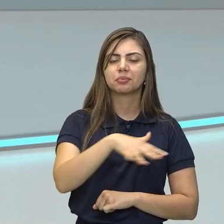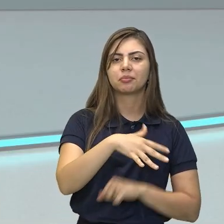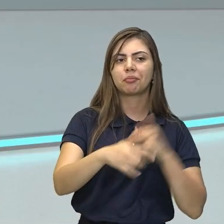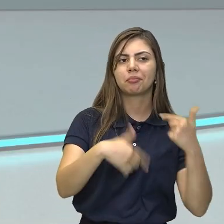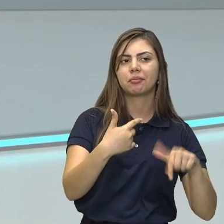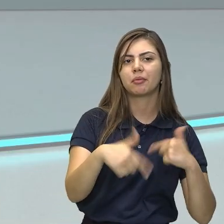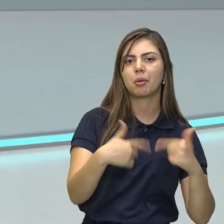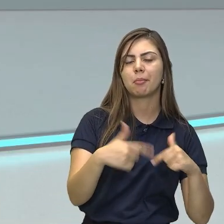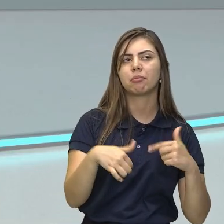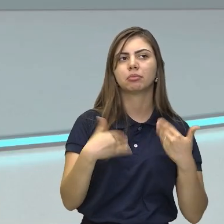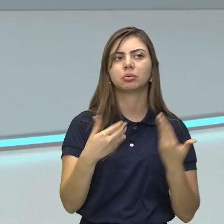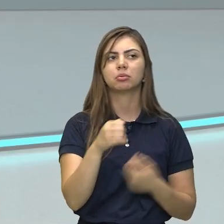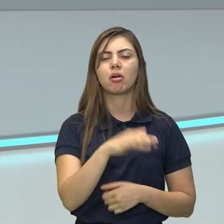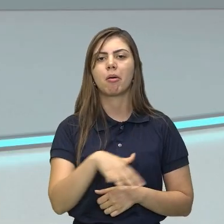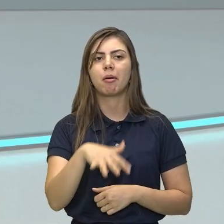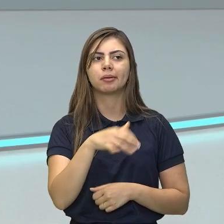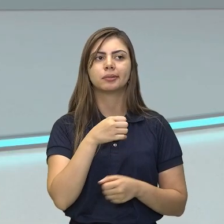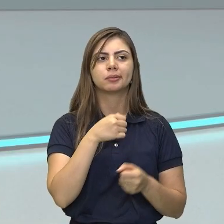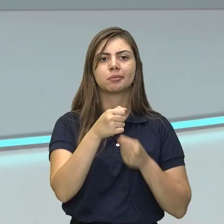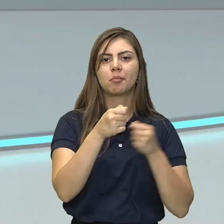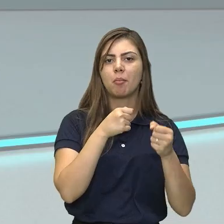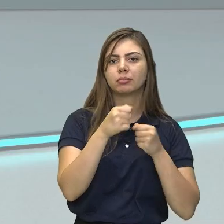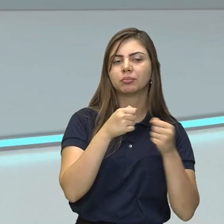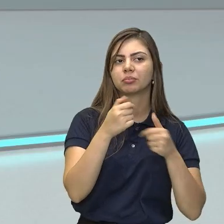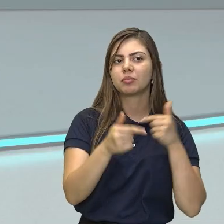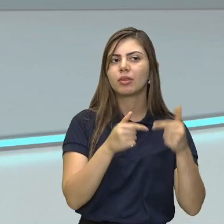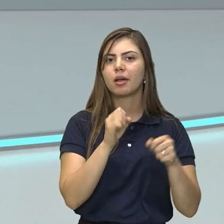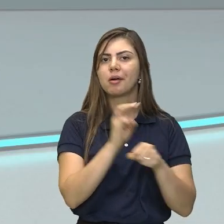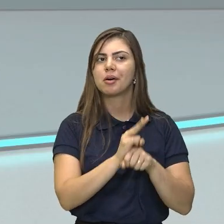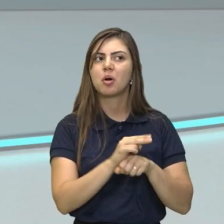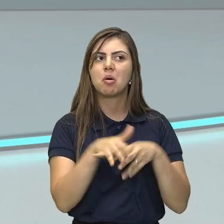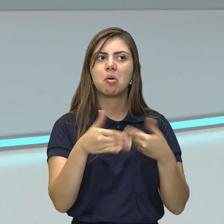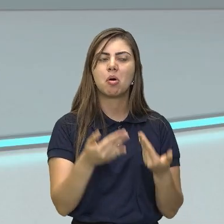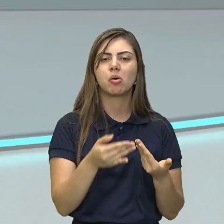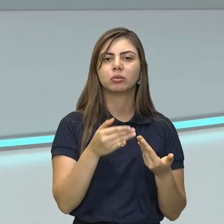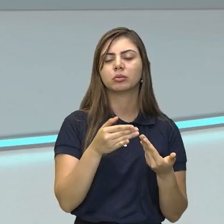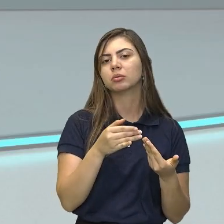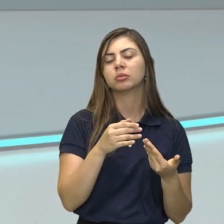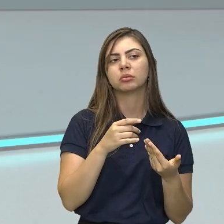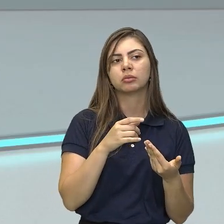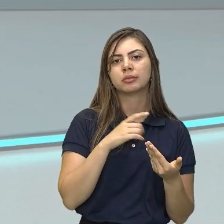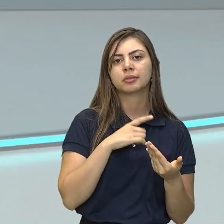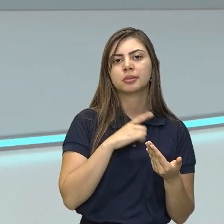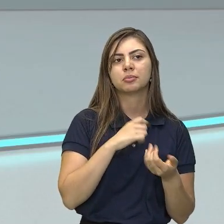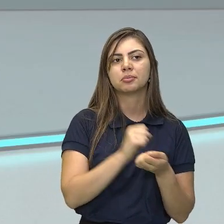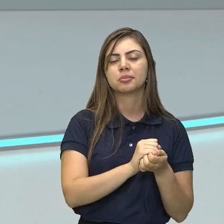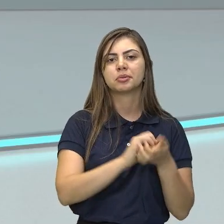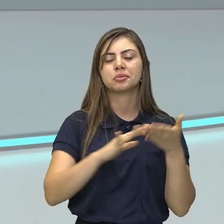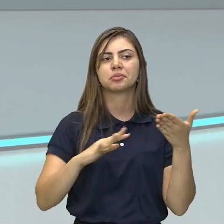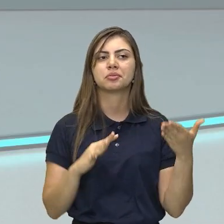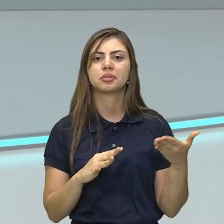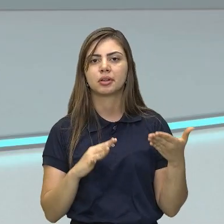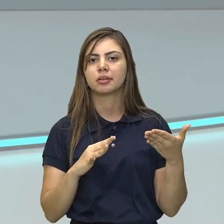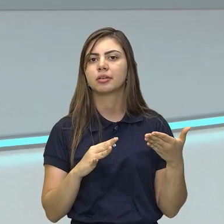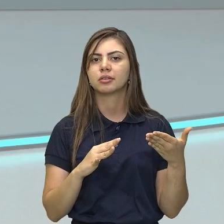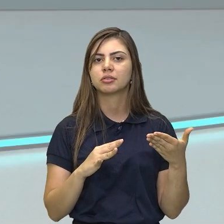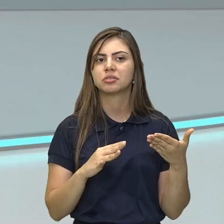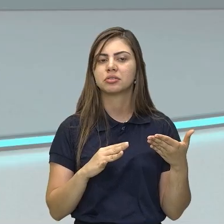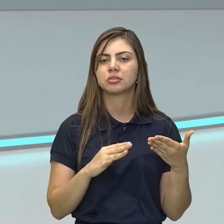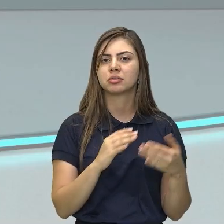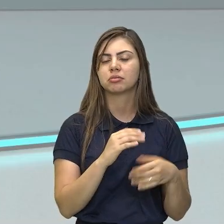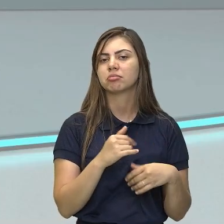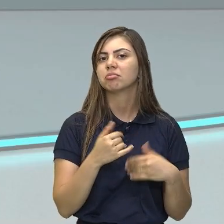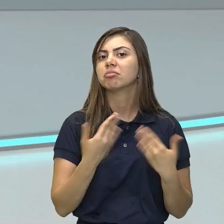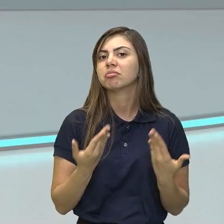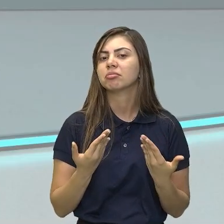de emprego, né? Num trabalho acadêmico, não estaria. Mas na internet é assim que funciona, ok? Então,